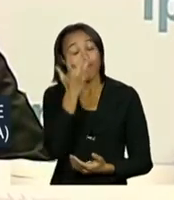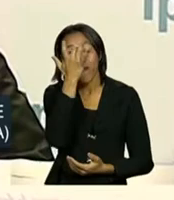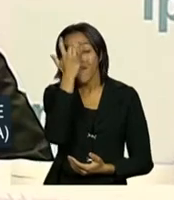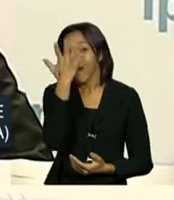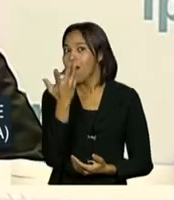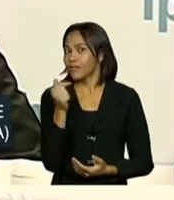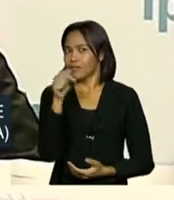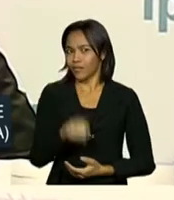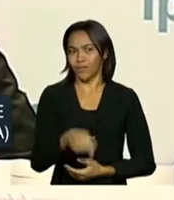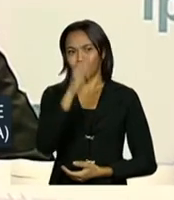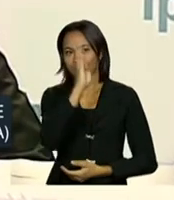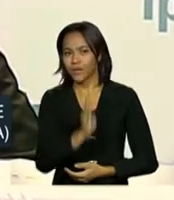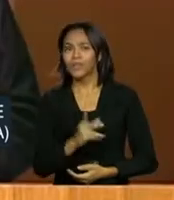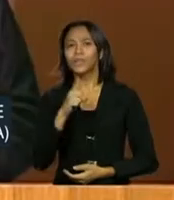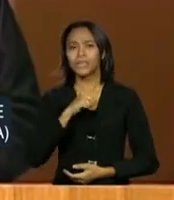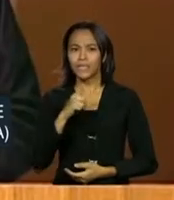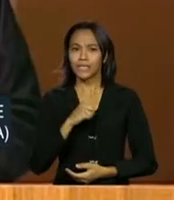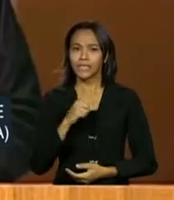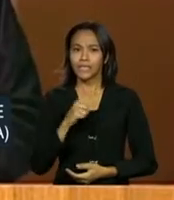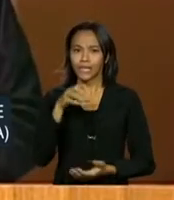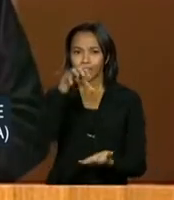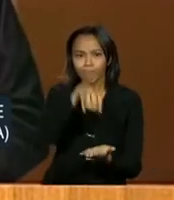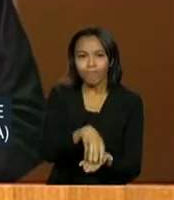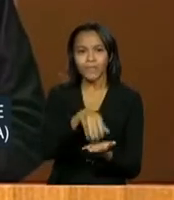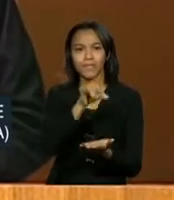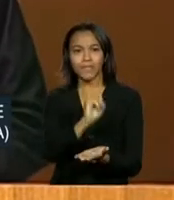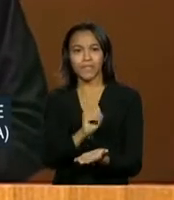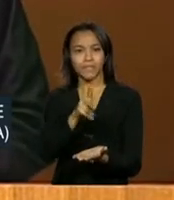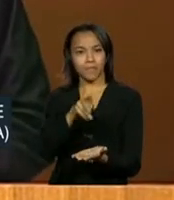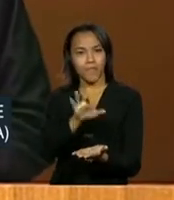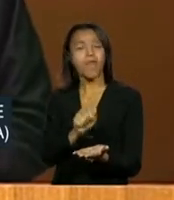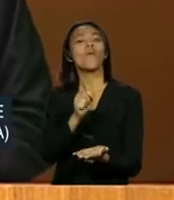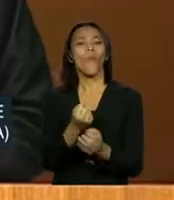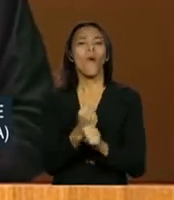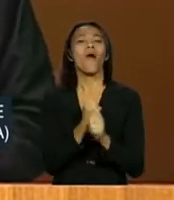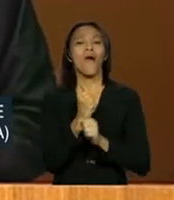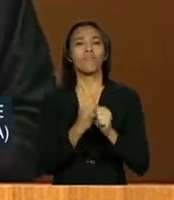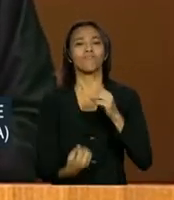no Brasil se ter uma instituição de 48 anos.